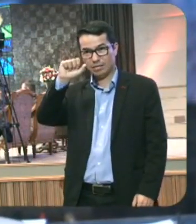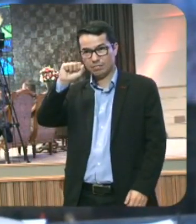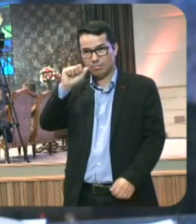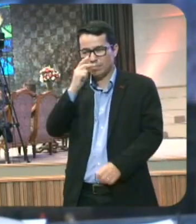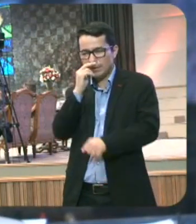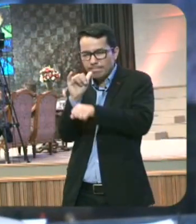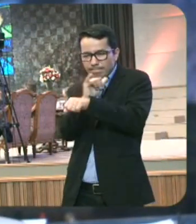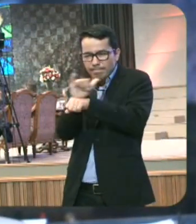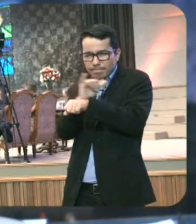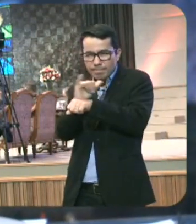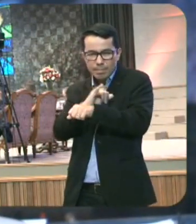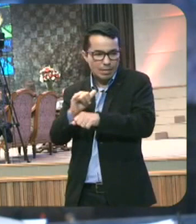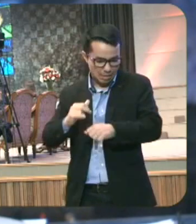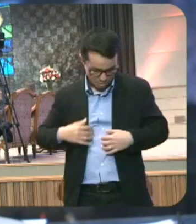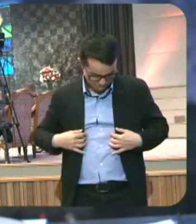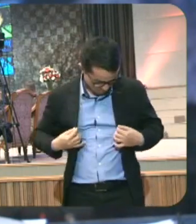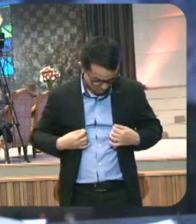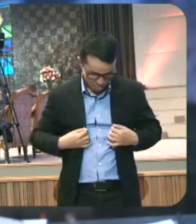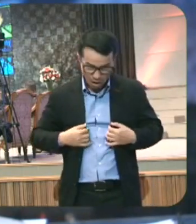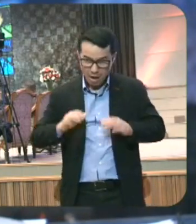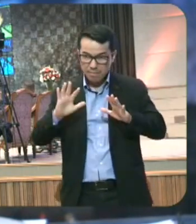velhas, surradas, sandálias